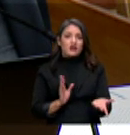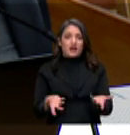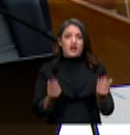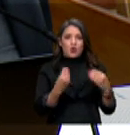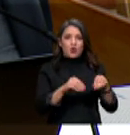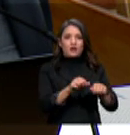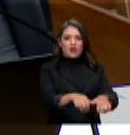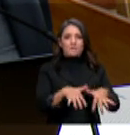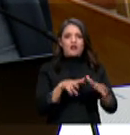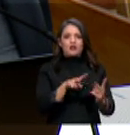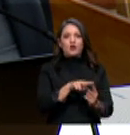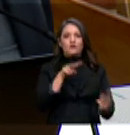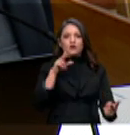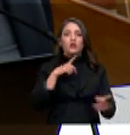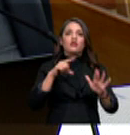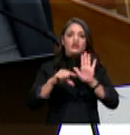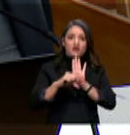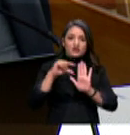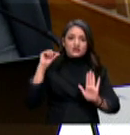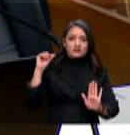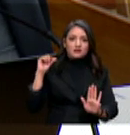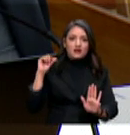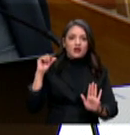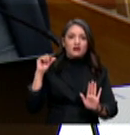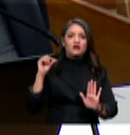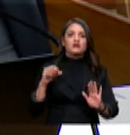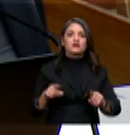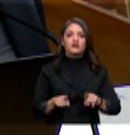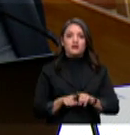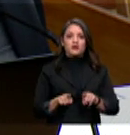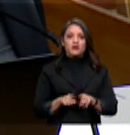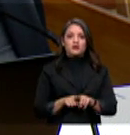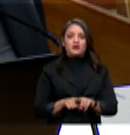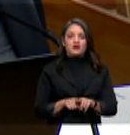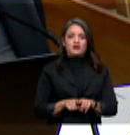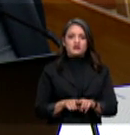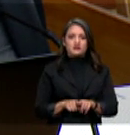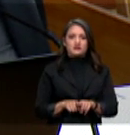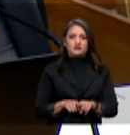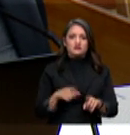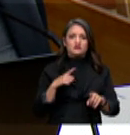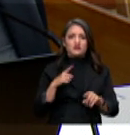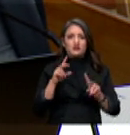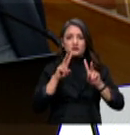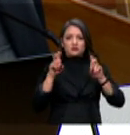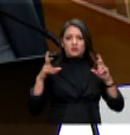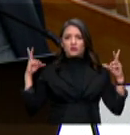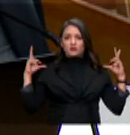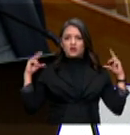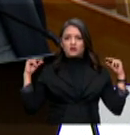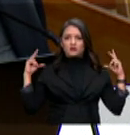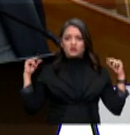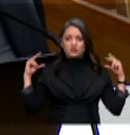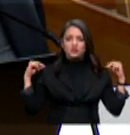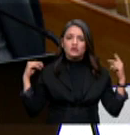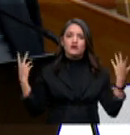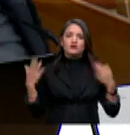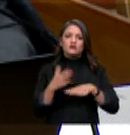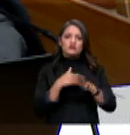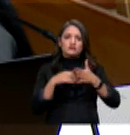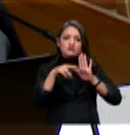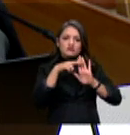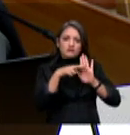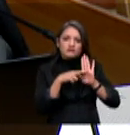virtual, houve destaque, a questão de motoristas, principalmente, toda a disciplina em relação a